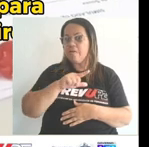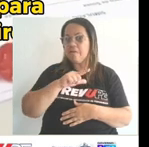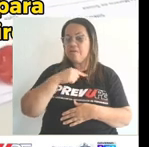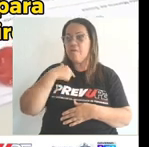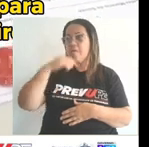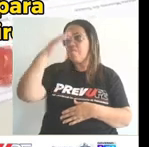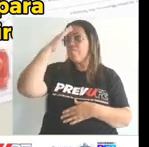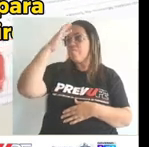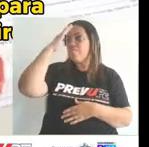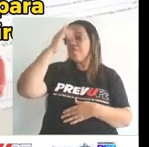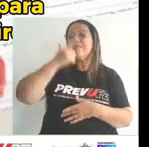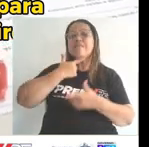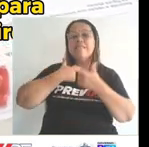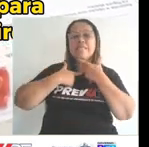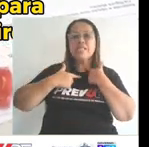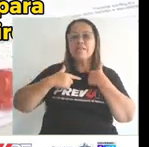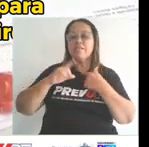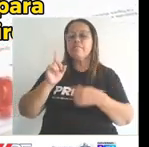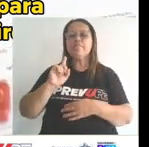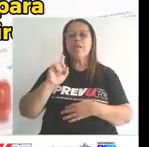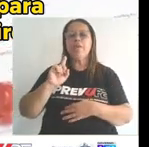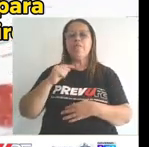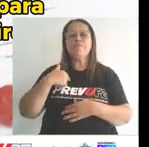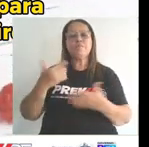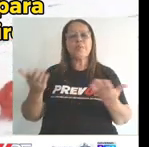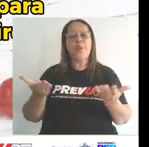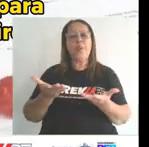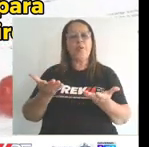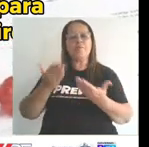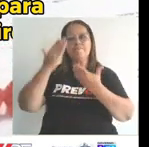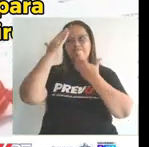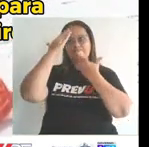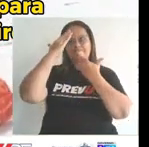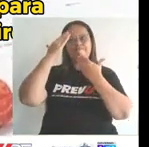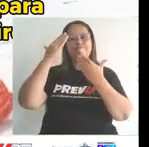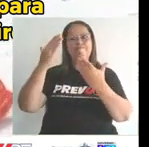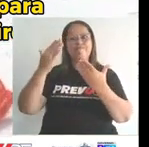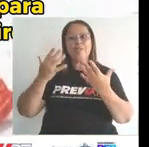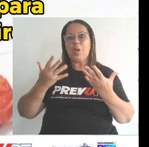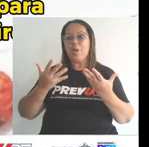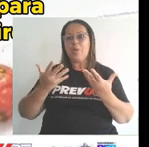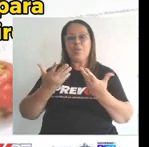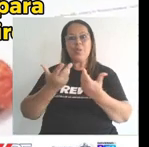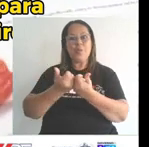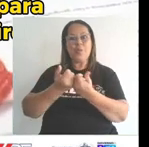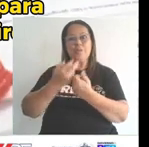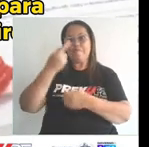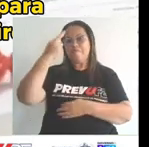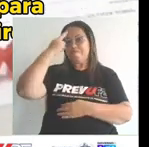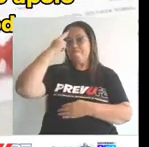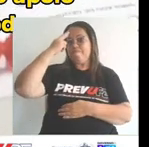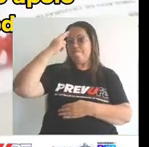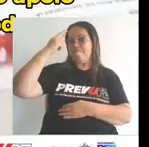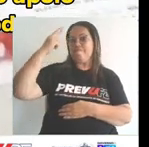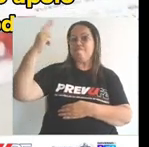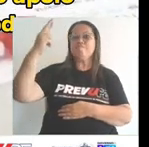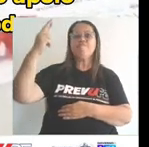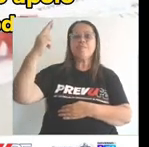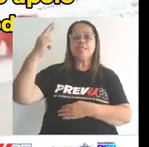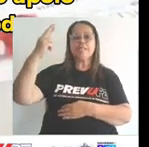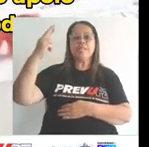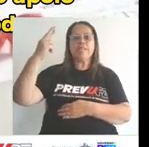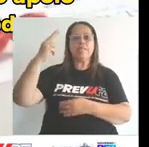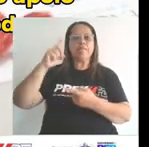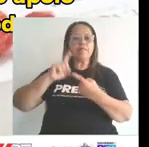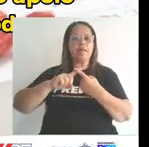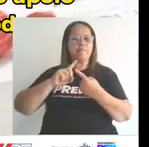estou aqui para agradecer a toda a diretoria, a